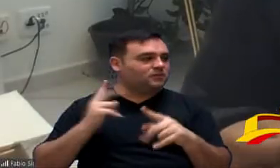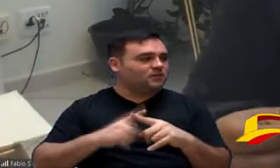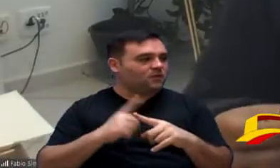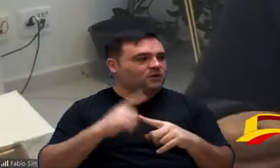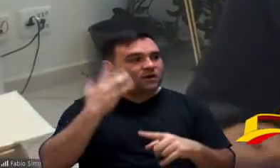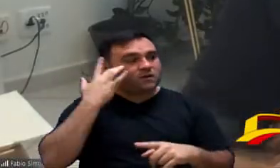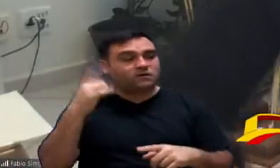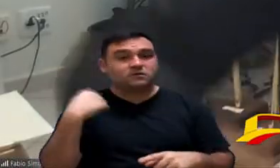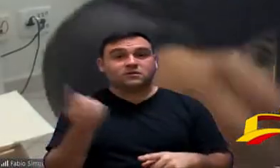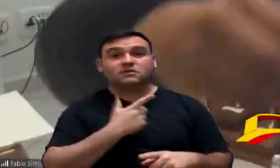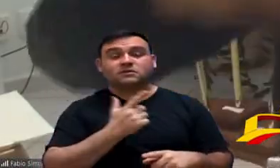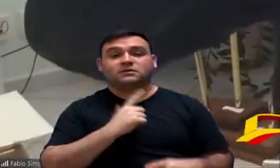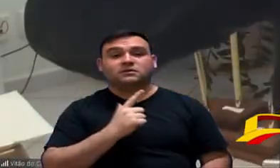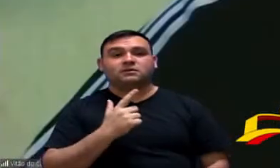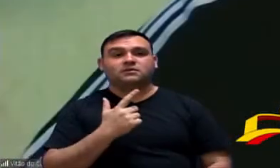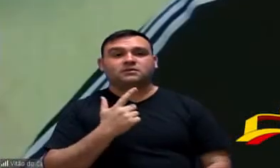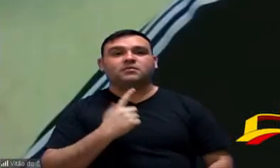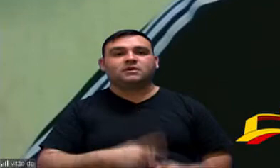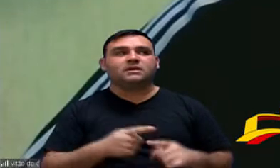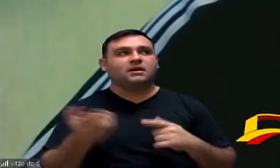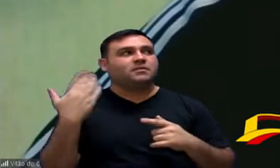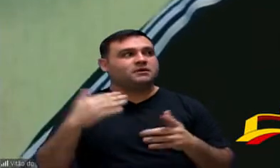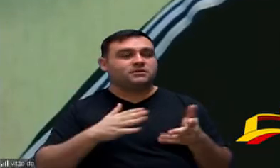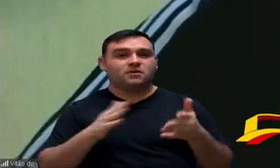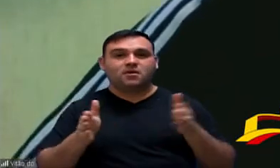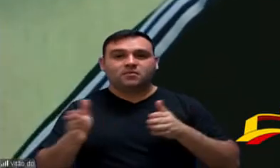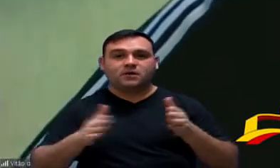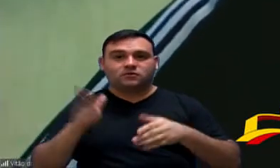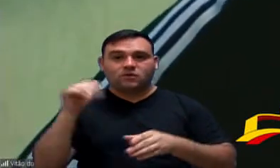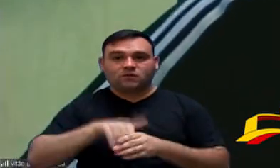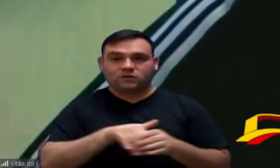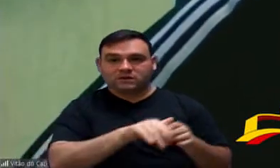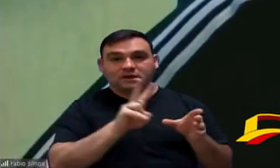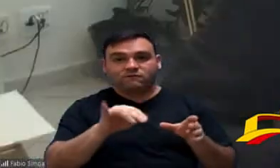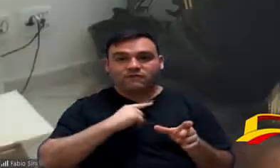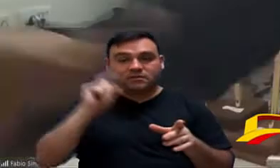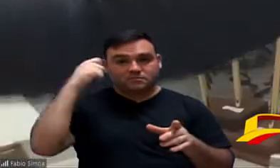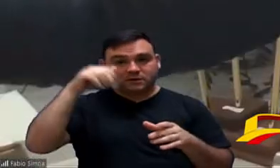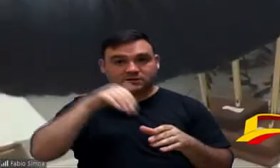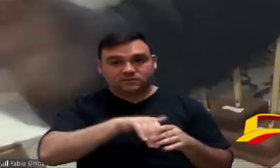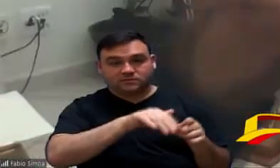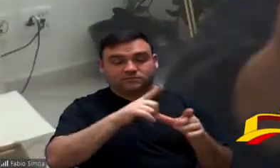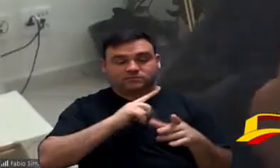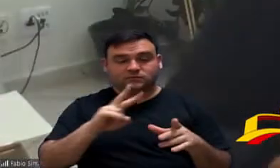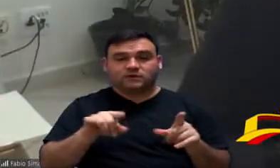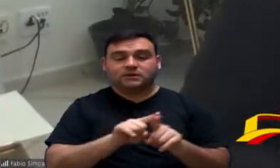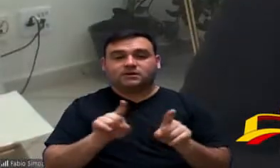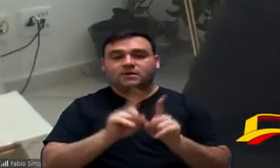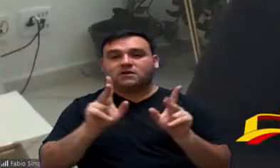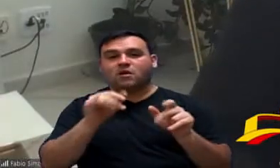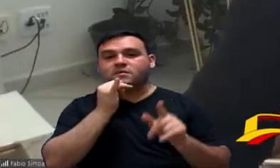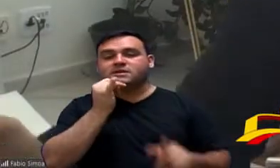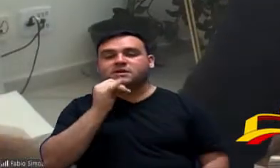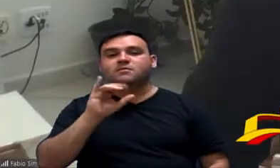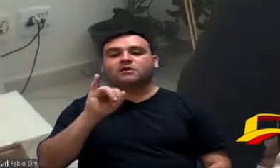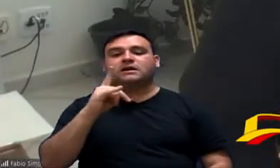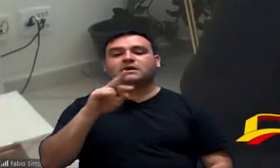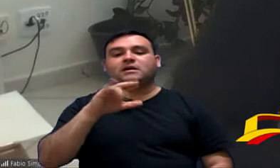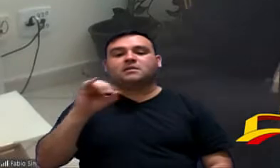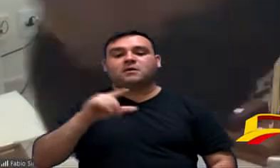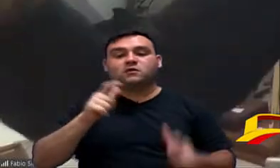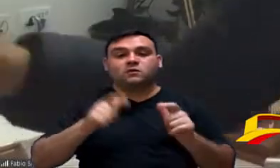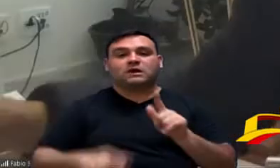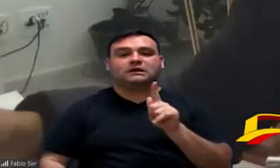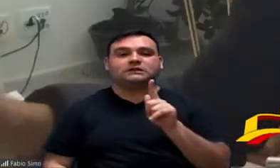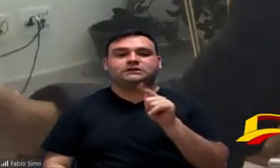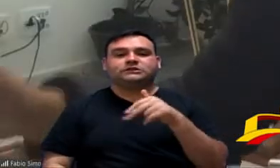nem é a promessa. Toda véspera de eleição fala que vai asfaltar. Então, é para ter assim, tem estradas lá, que nem Estrada do Império lá no Genebra, era